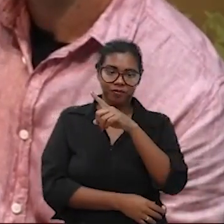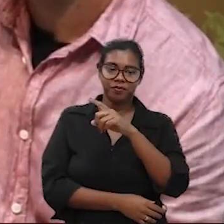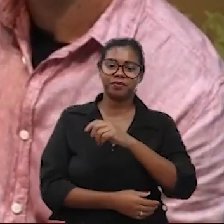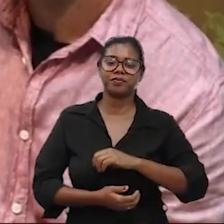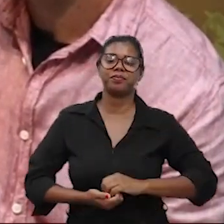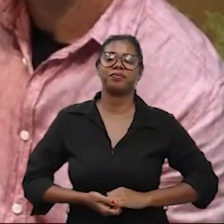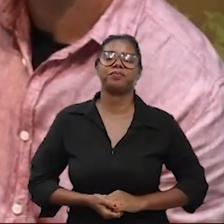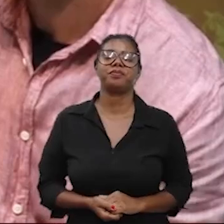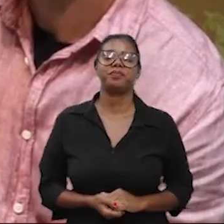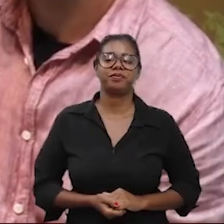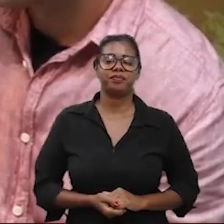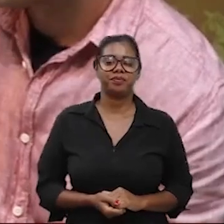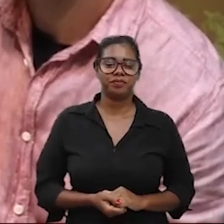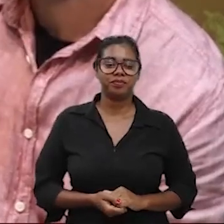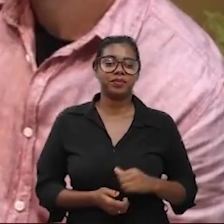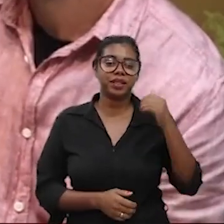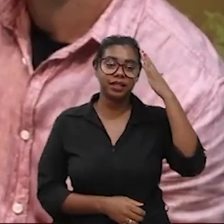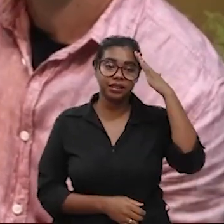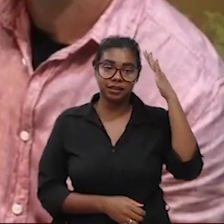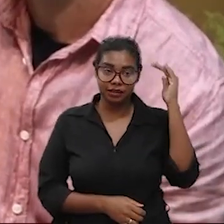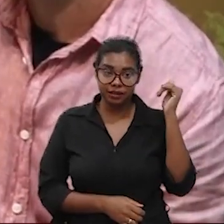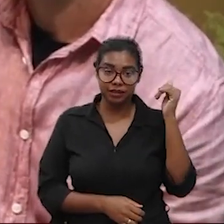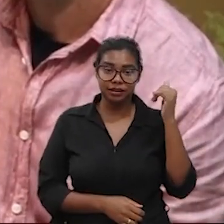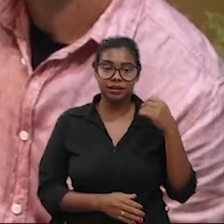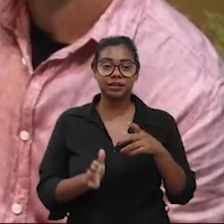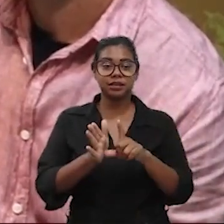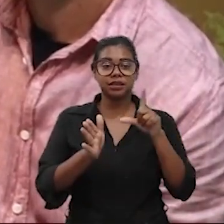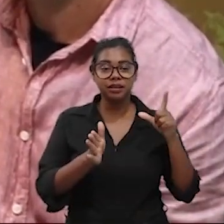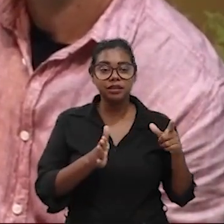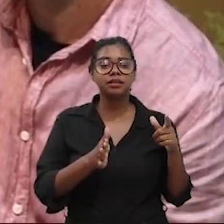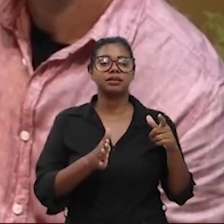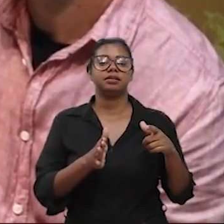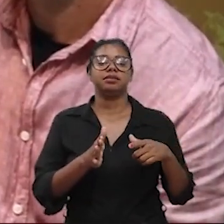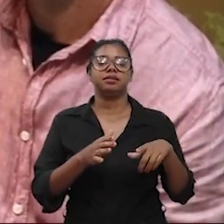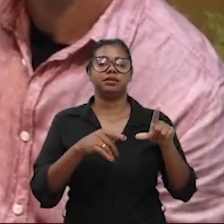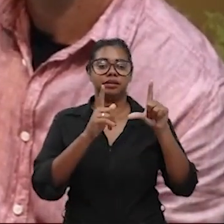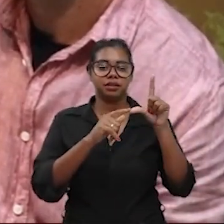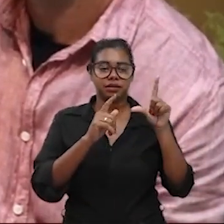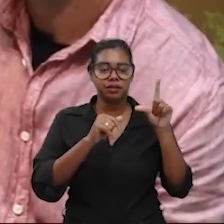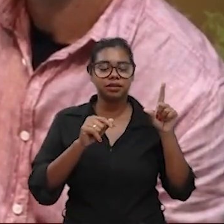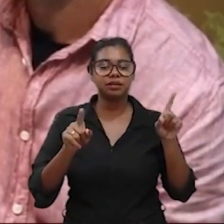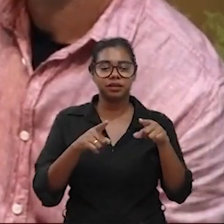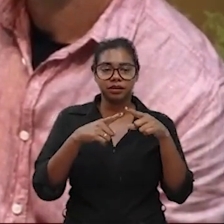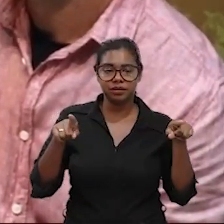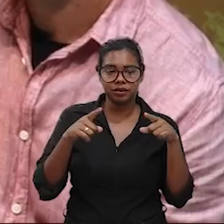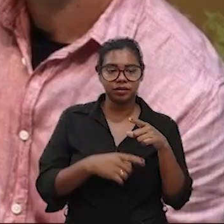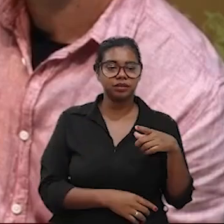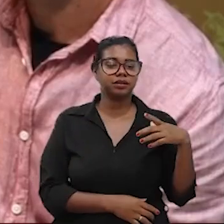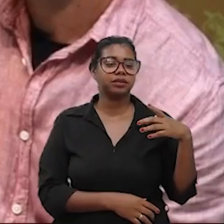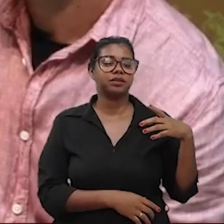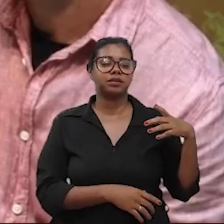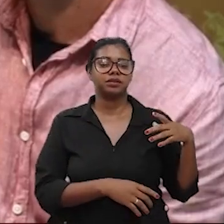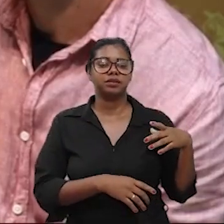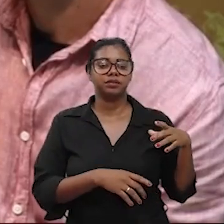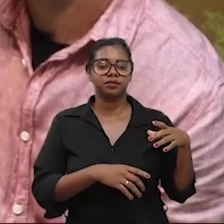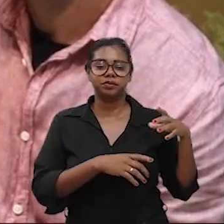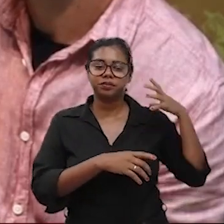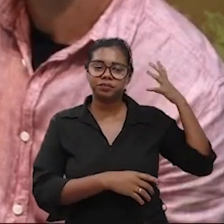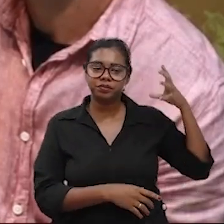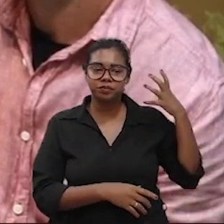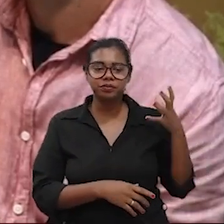de saber com antecedência, né, as músicas pelos artistas, inclusive